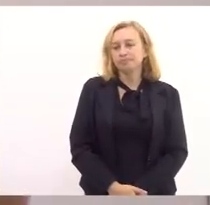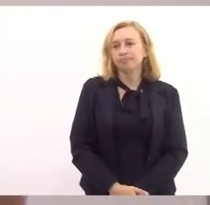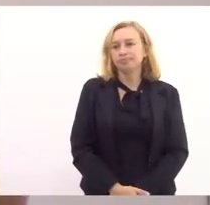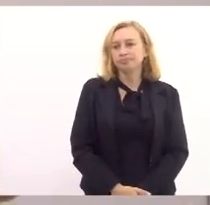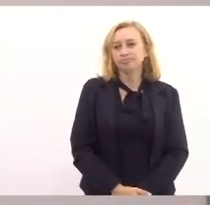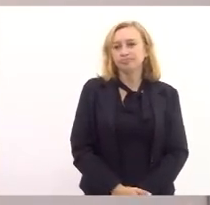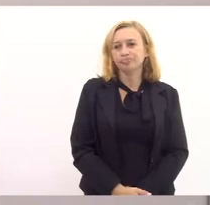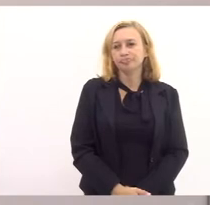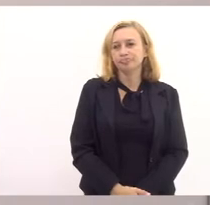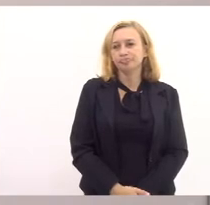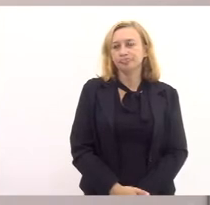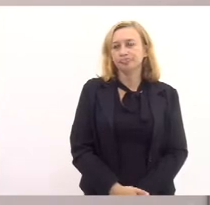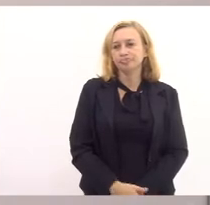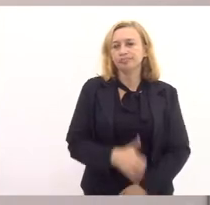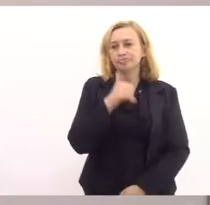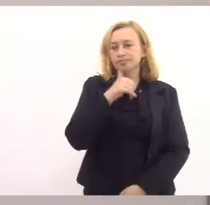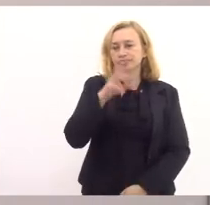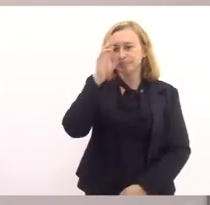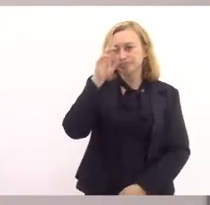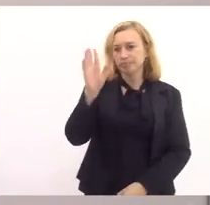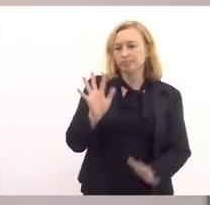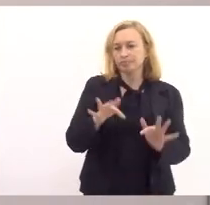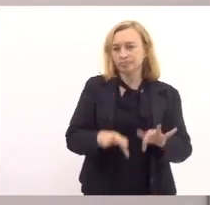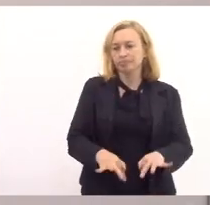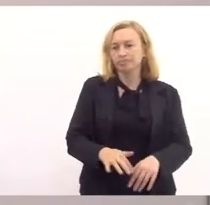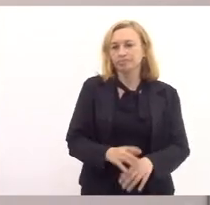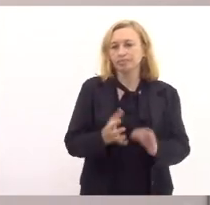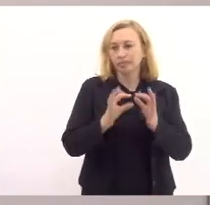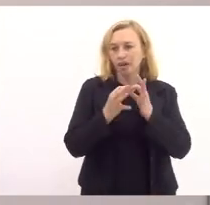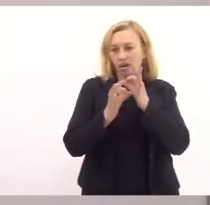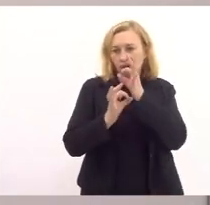E, finalmente, senhora presidente, para mim